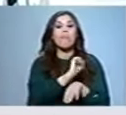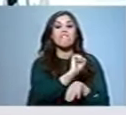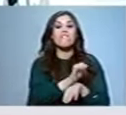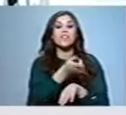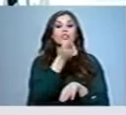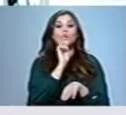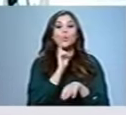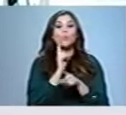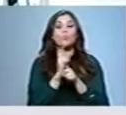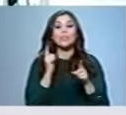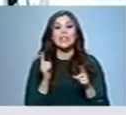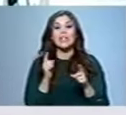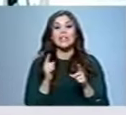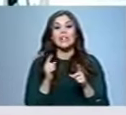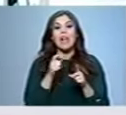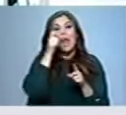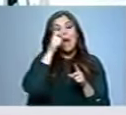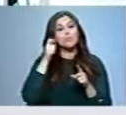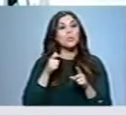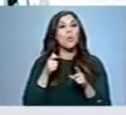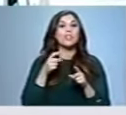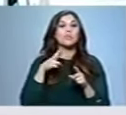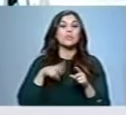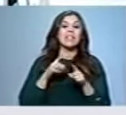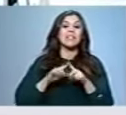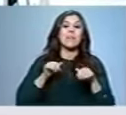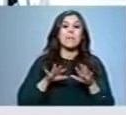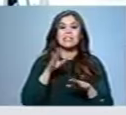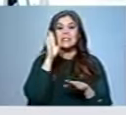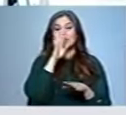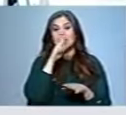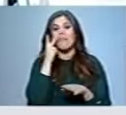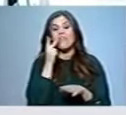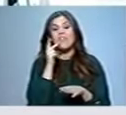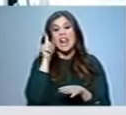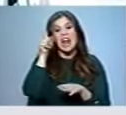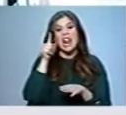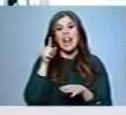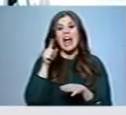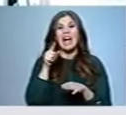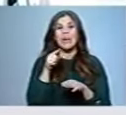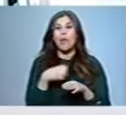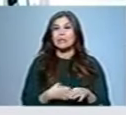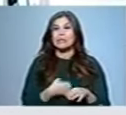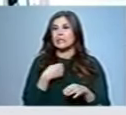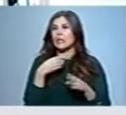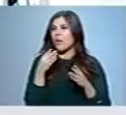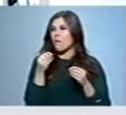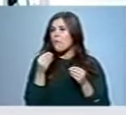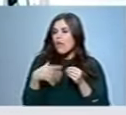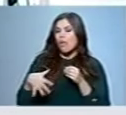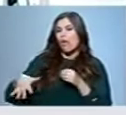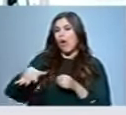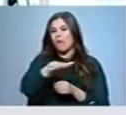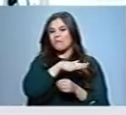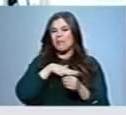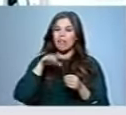típico nigeriano é igual ao típico português, etc. Mas a verdade é que vivendo eles num clima como vivem, de medo, isso acaba